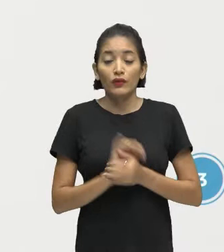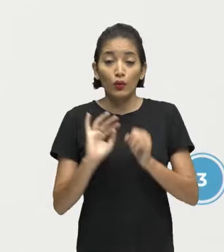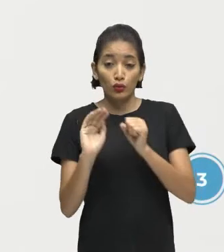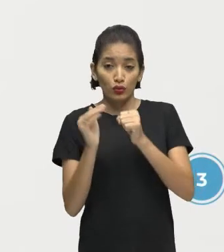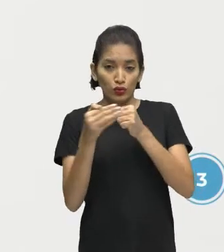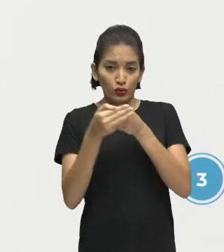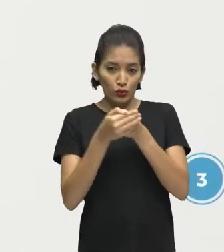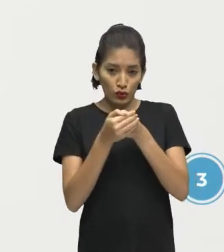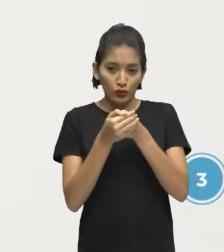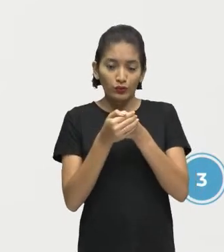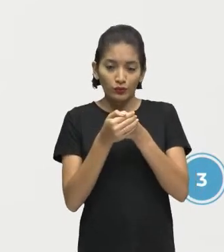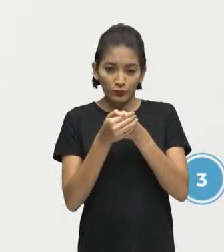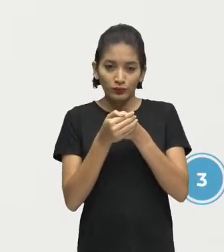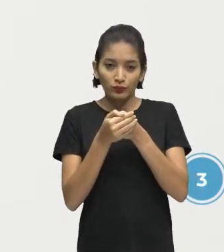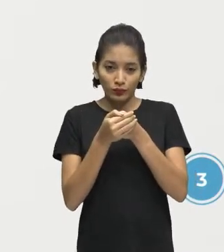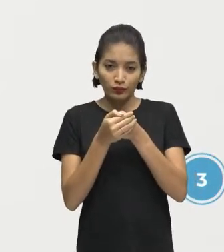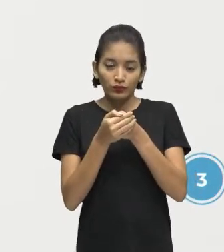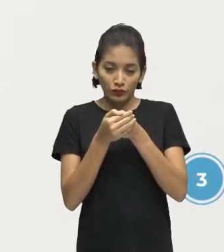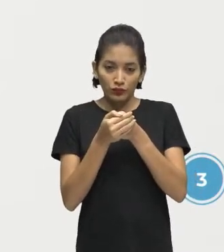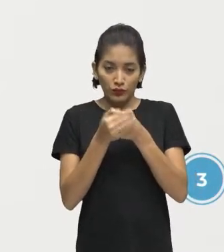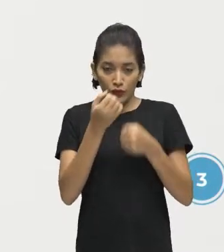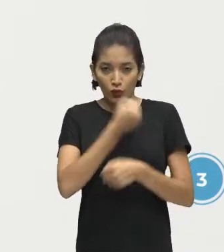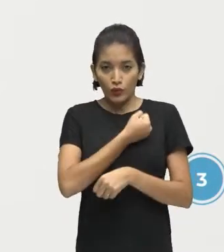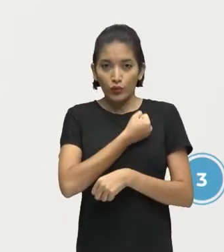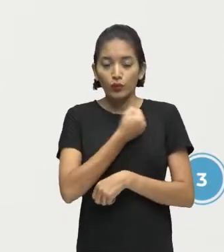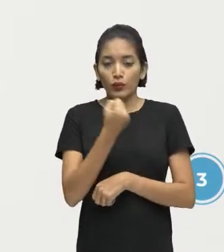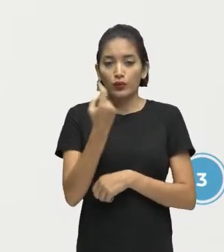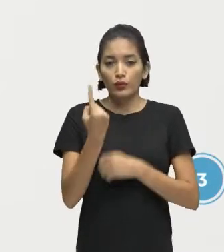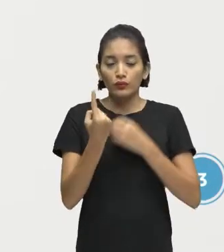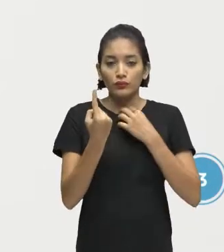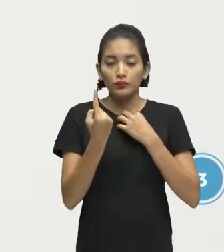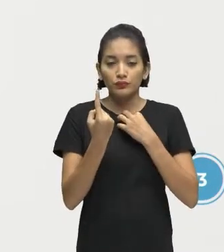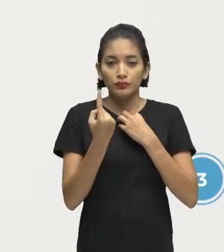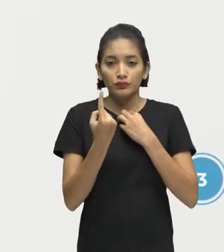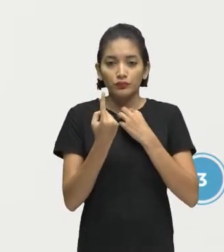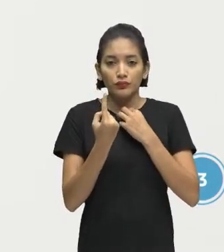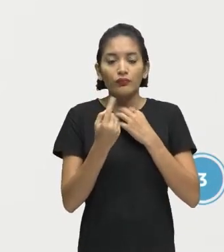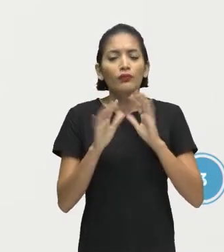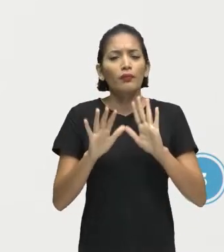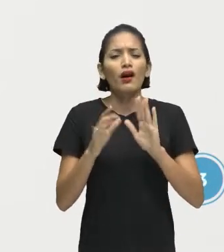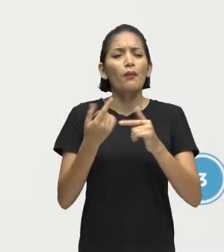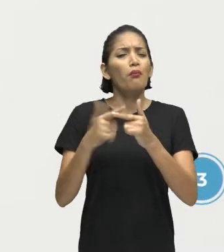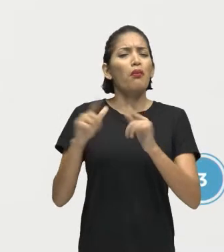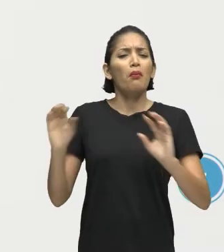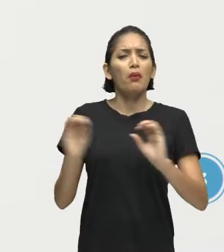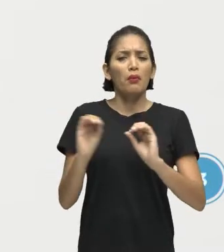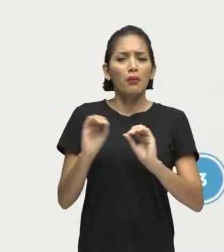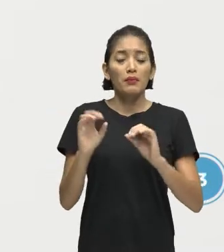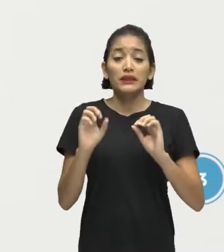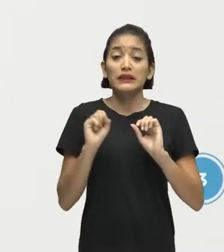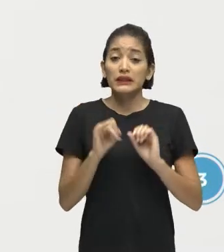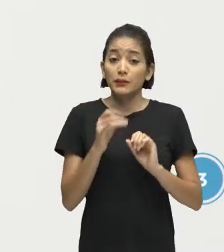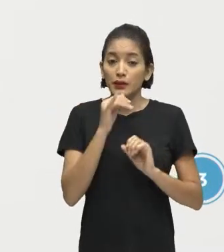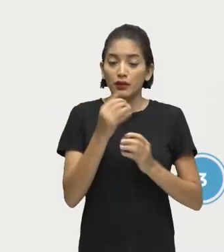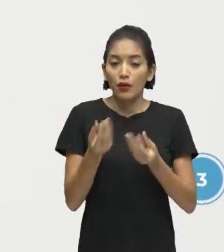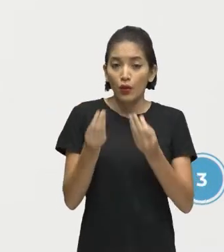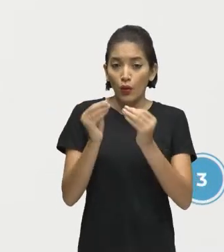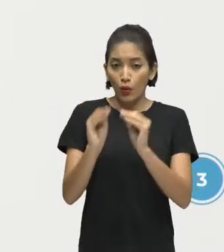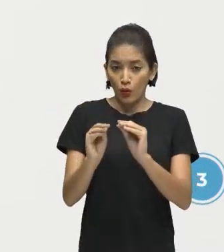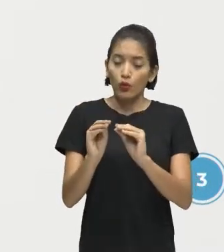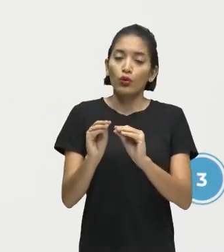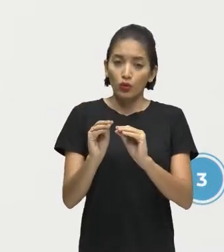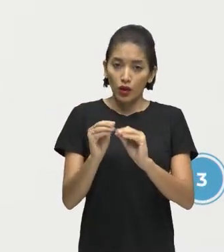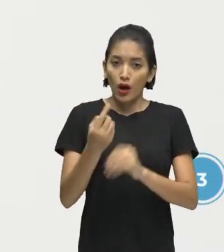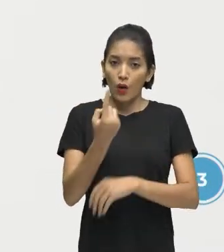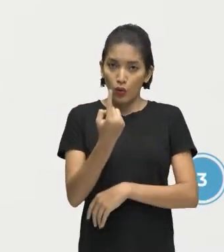omite esse valor aqui. Mas não tem problema nenhum também se você colocar o valor 1